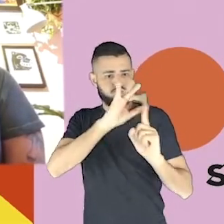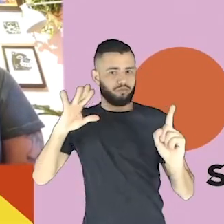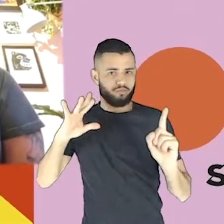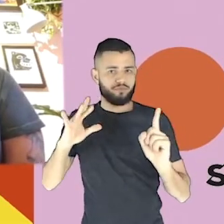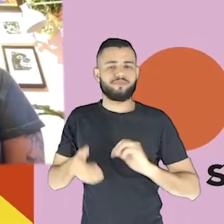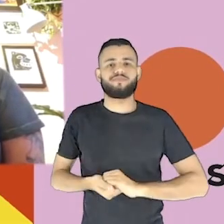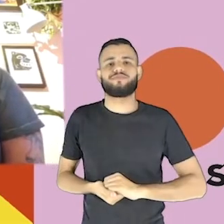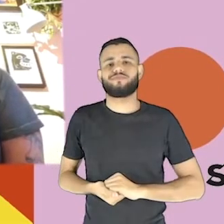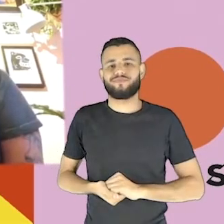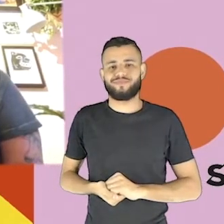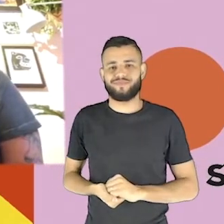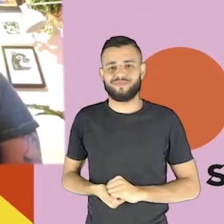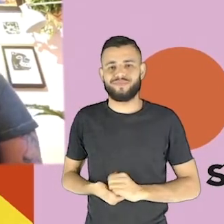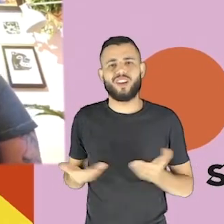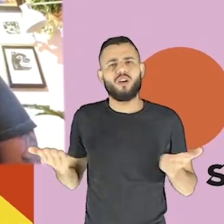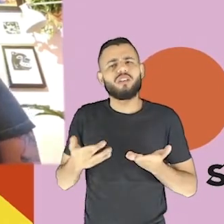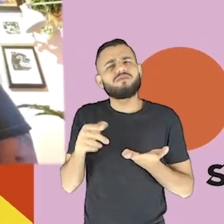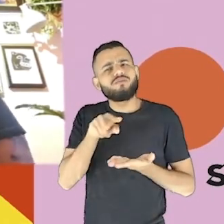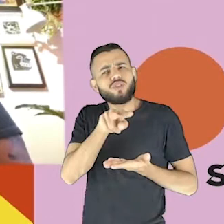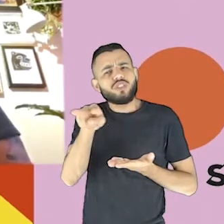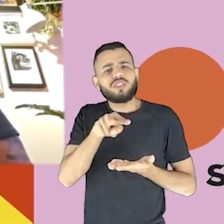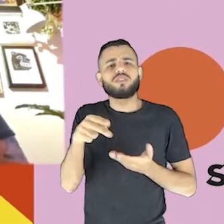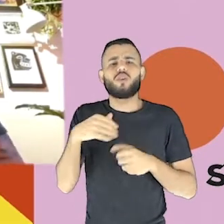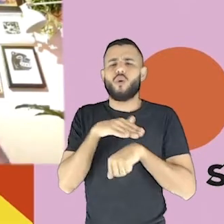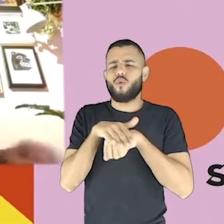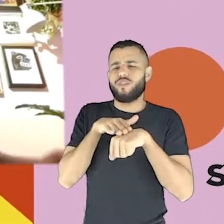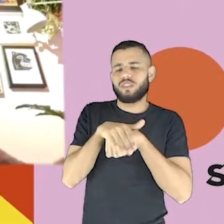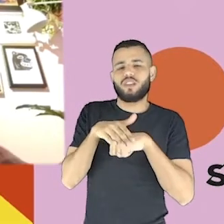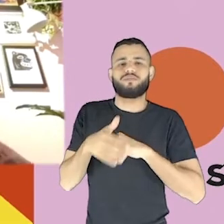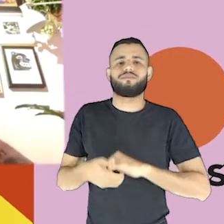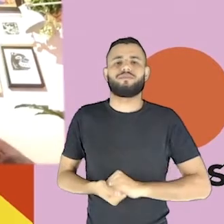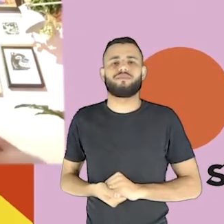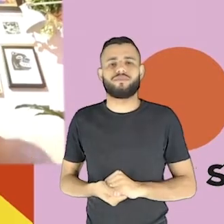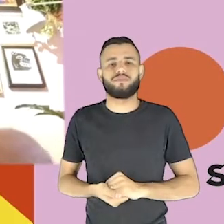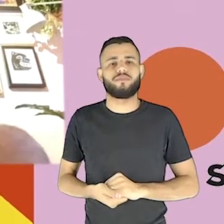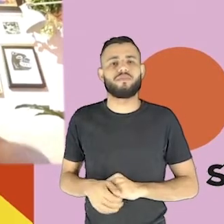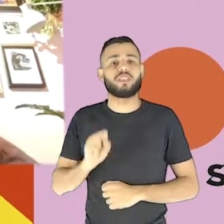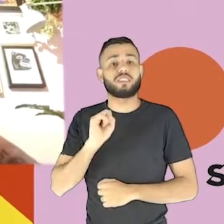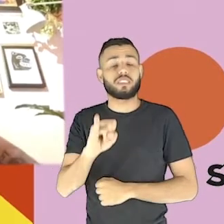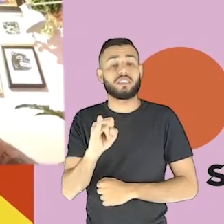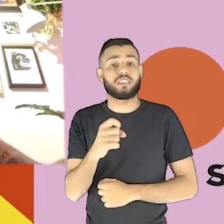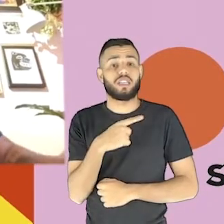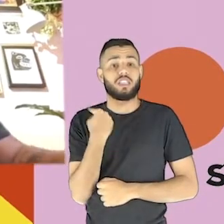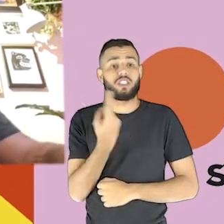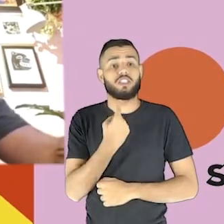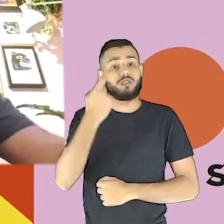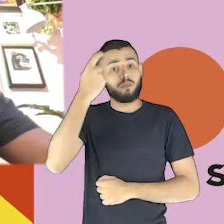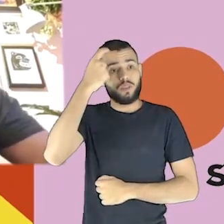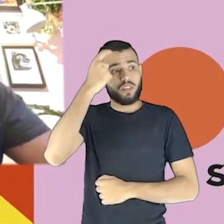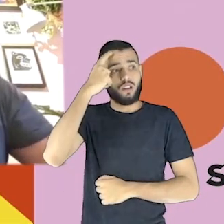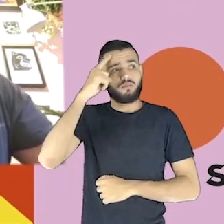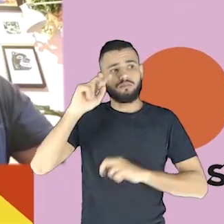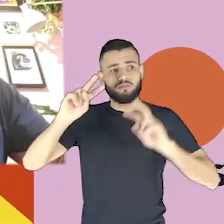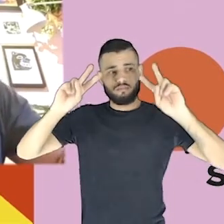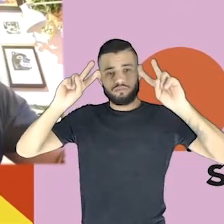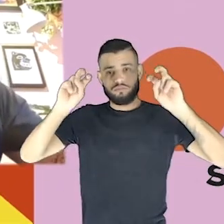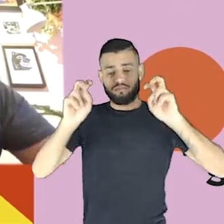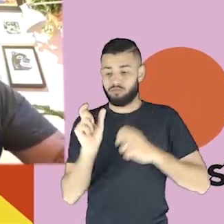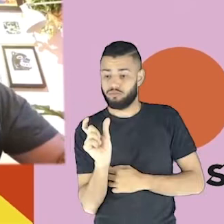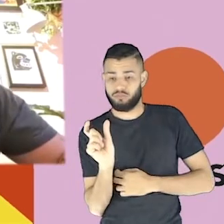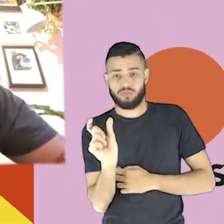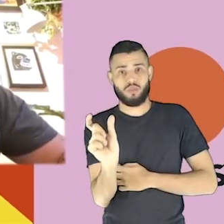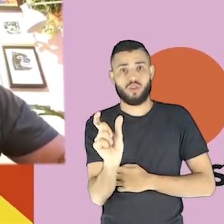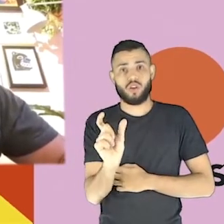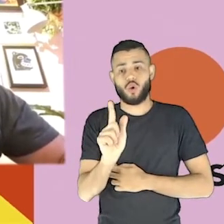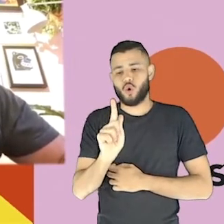Por Eu favor. tenho uma questão aí para vocês conversar um pouquinho comigo. Se a gente procurar o termo